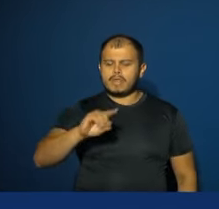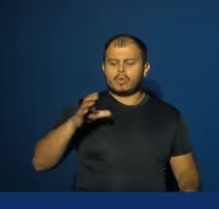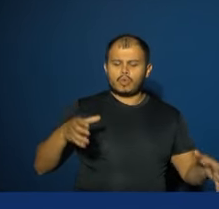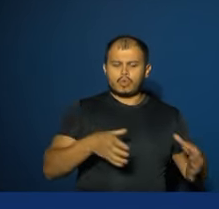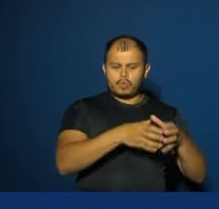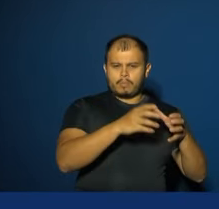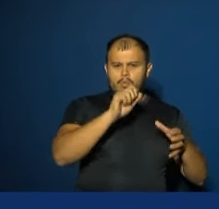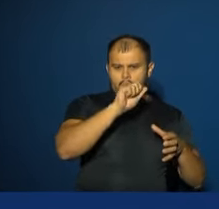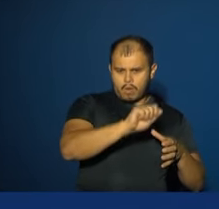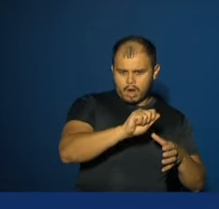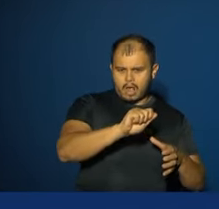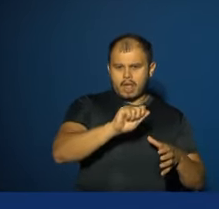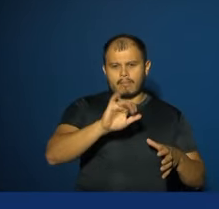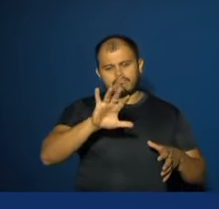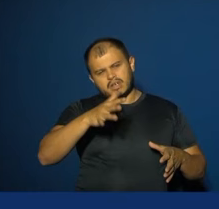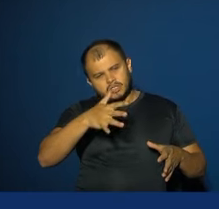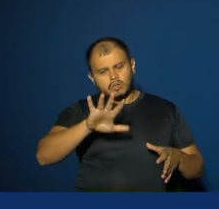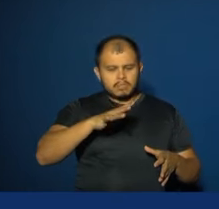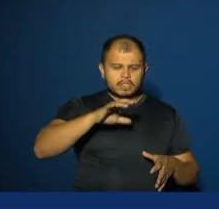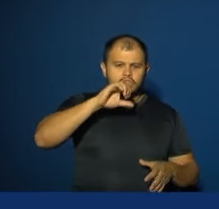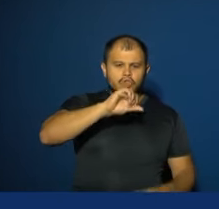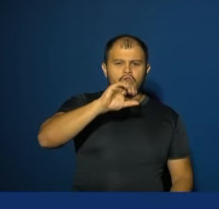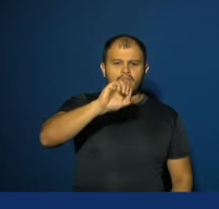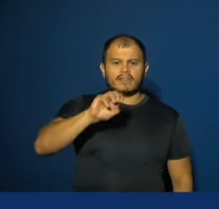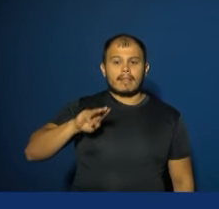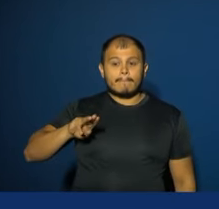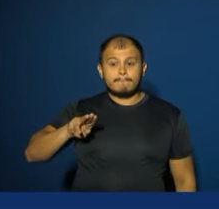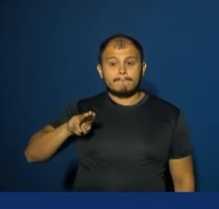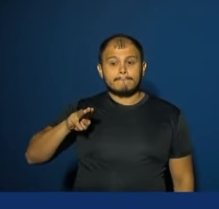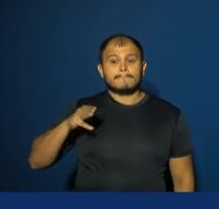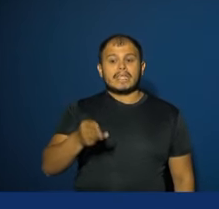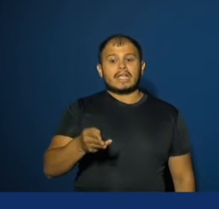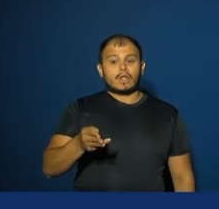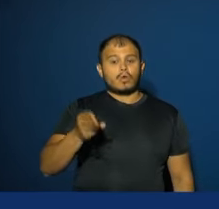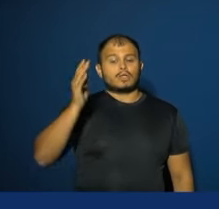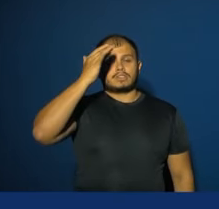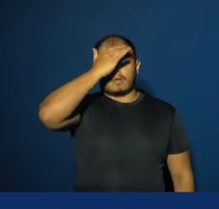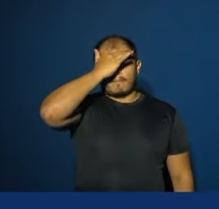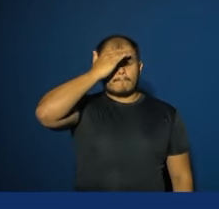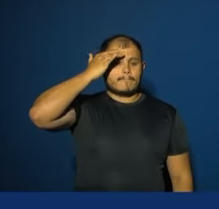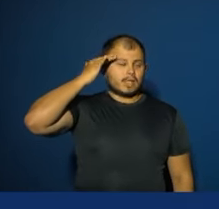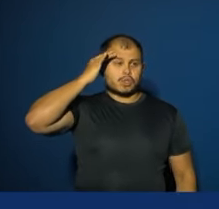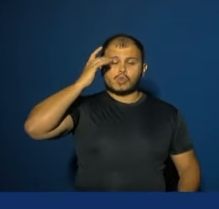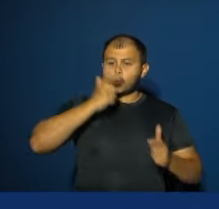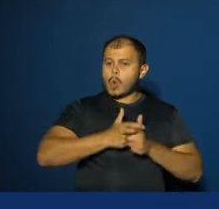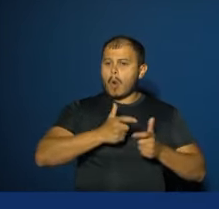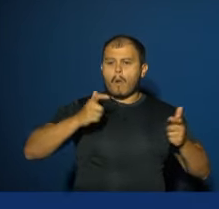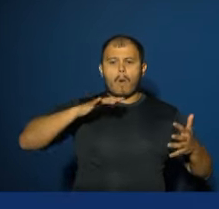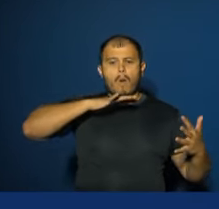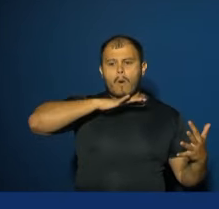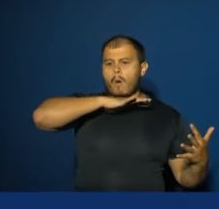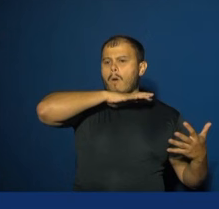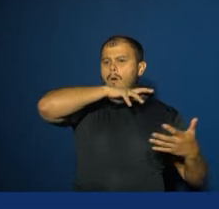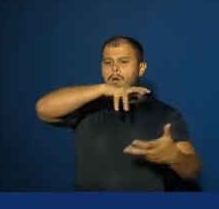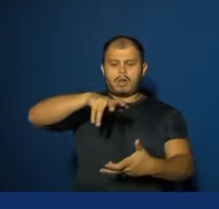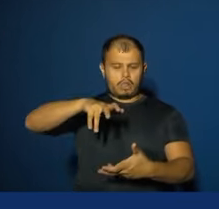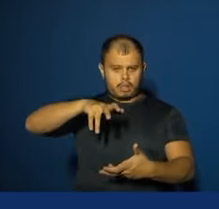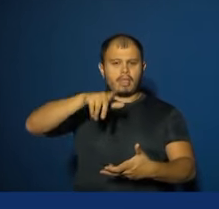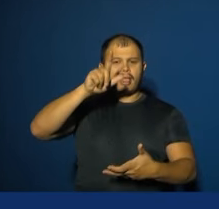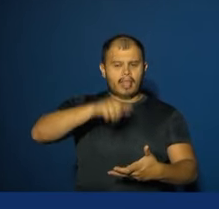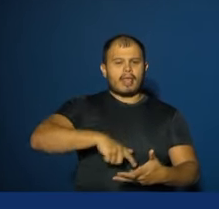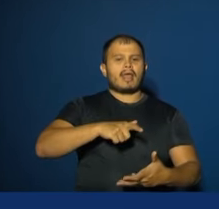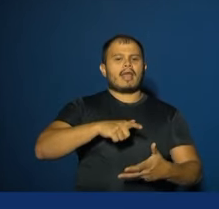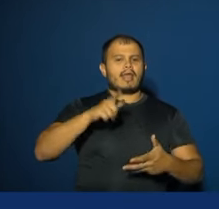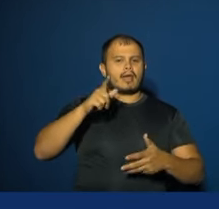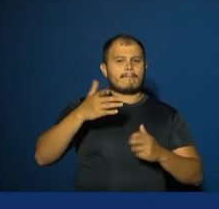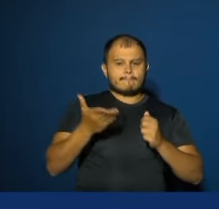A e em torno de próximo 90 milhões de consumidores globais. Assim, seria a base de clientes